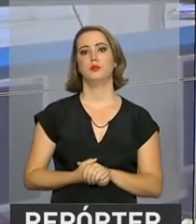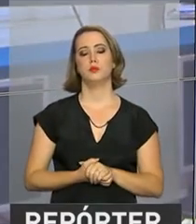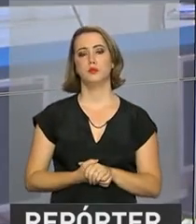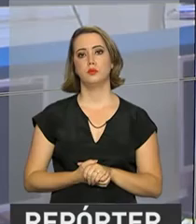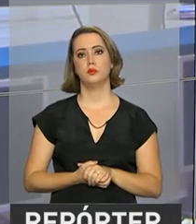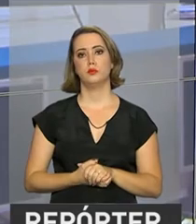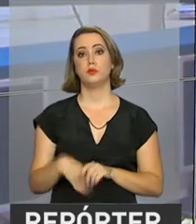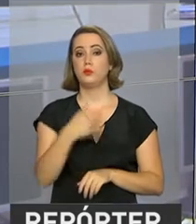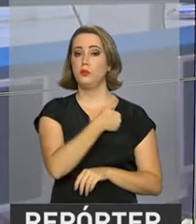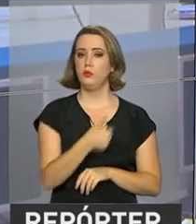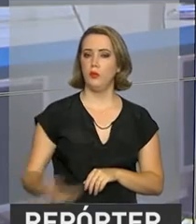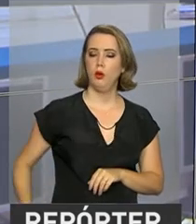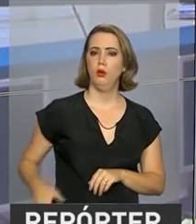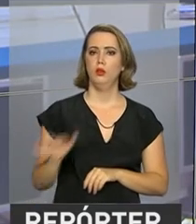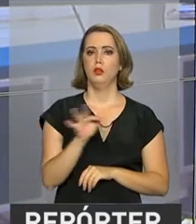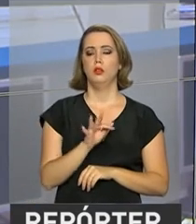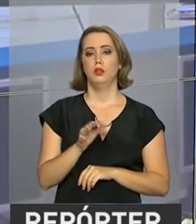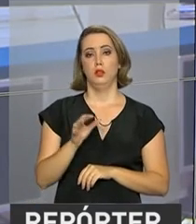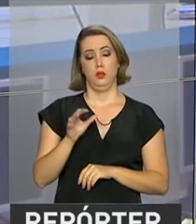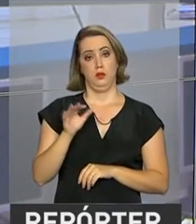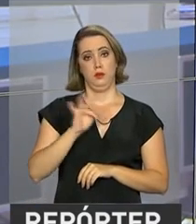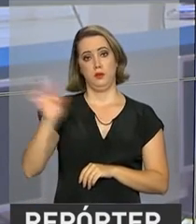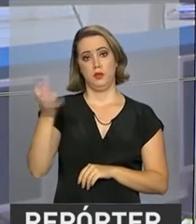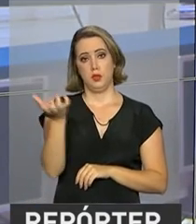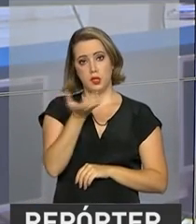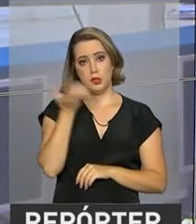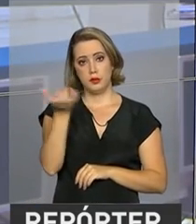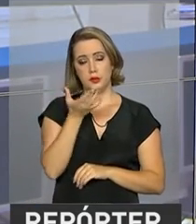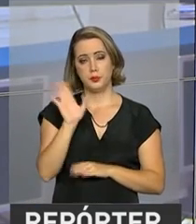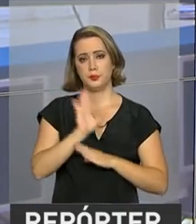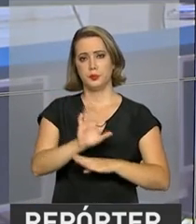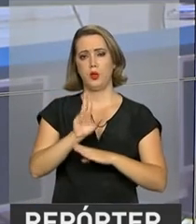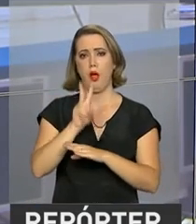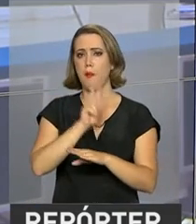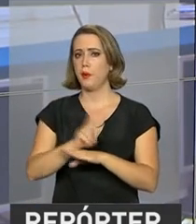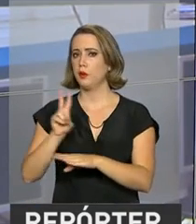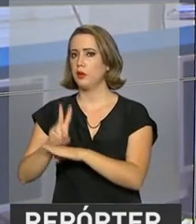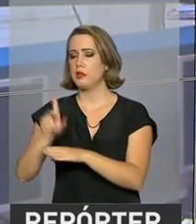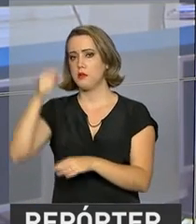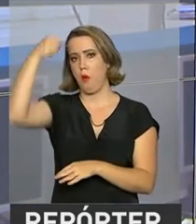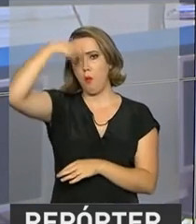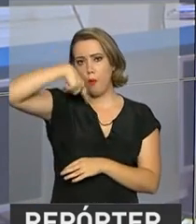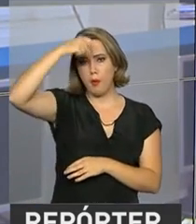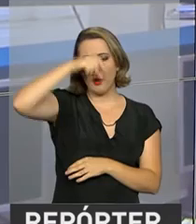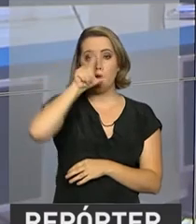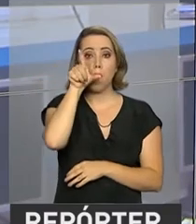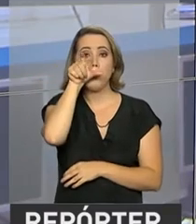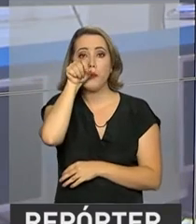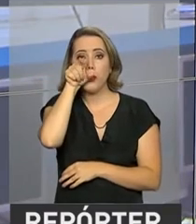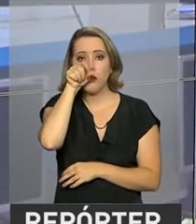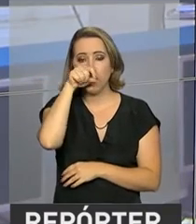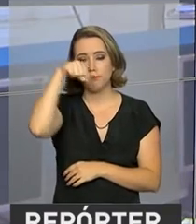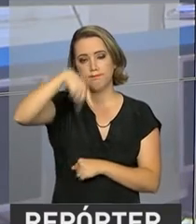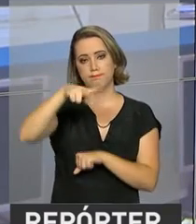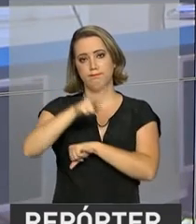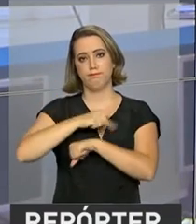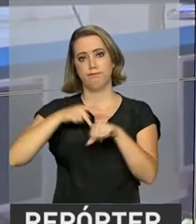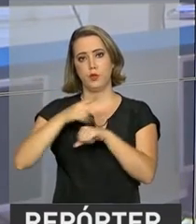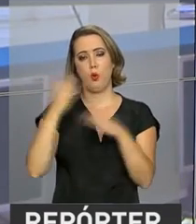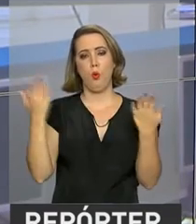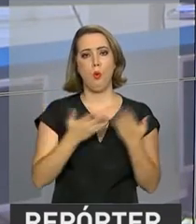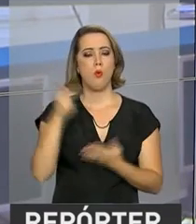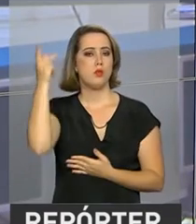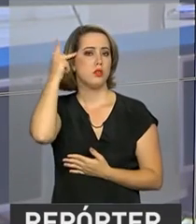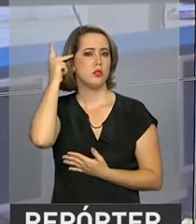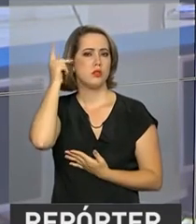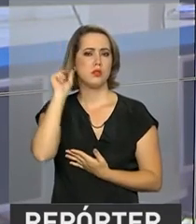governo quer reforçar as ações para prevenir a chamada gripe aviária no país o ministro da agricultura esteve hoje em são paulo para